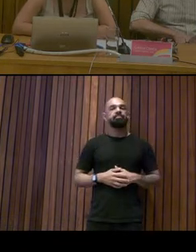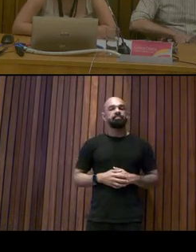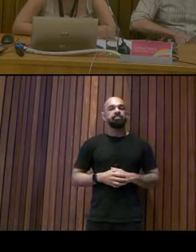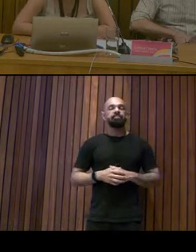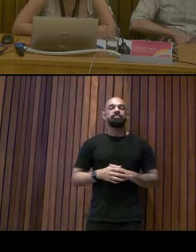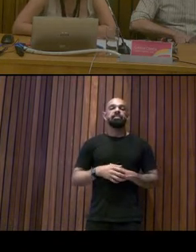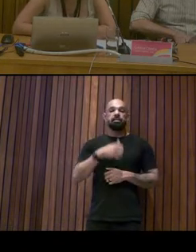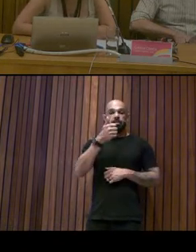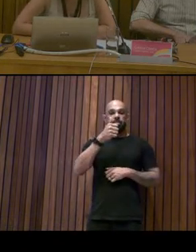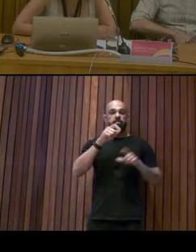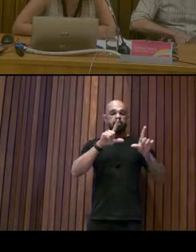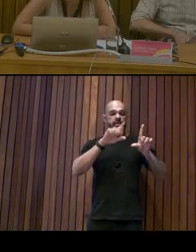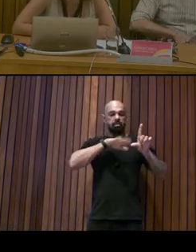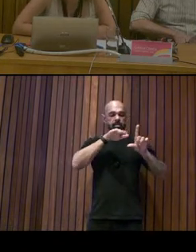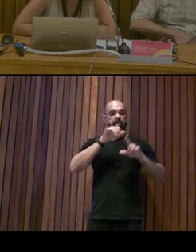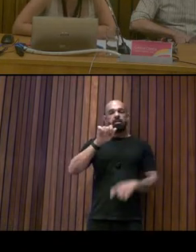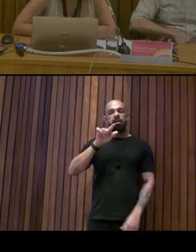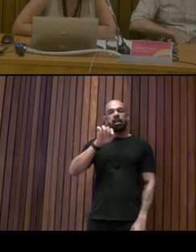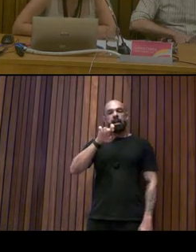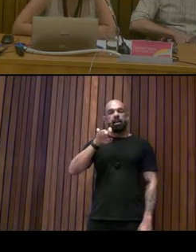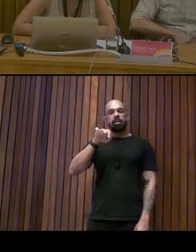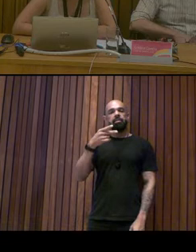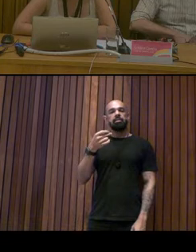O primeiro mural, que é do Alex Neri.